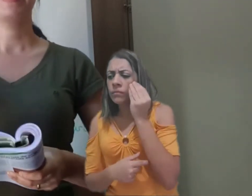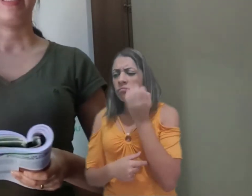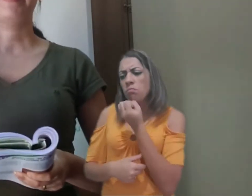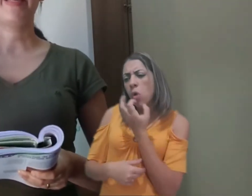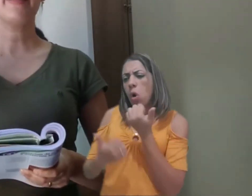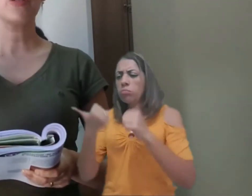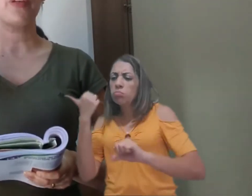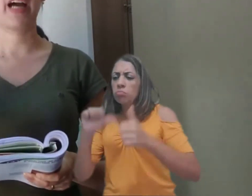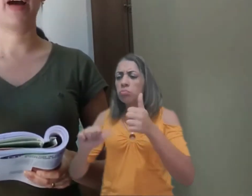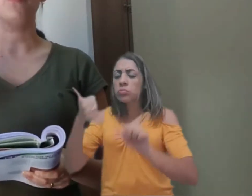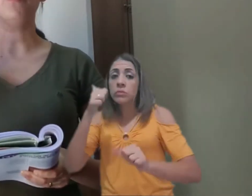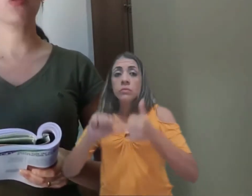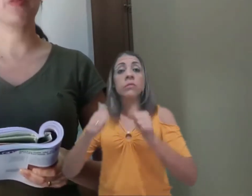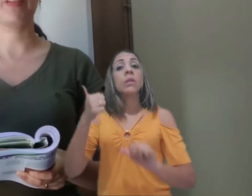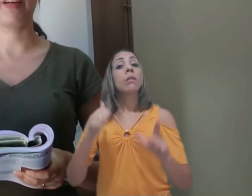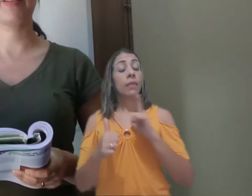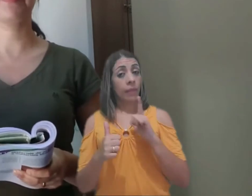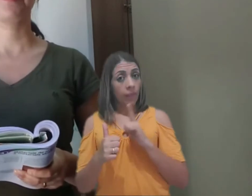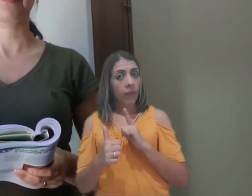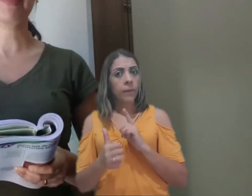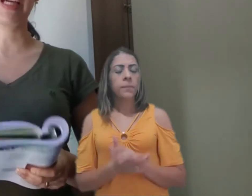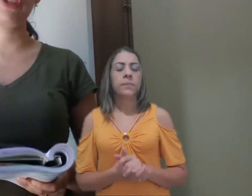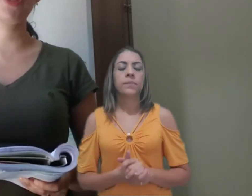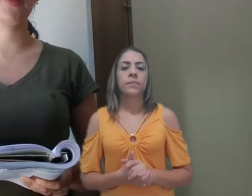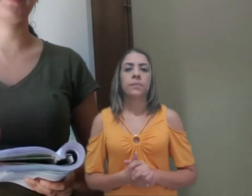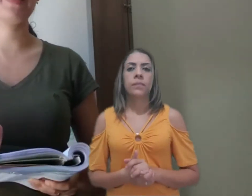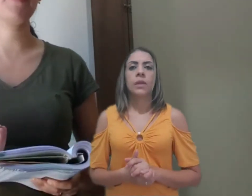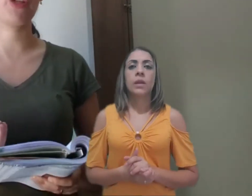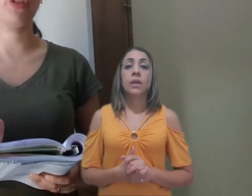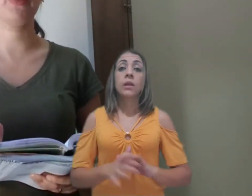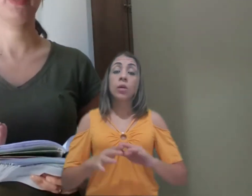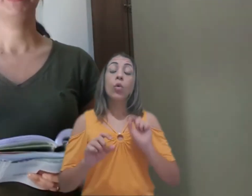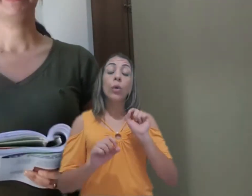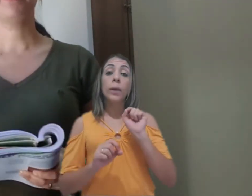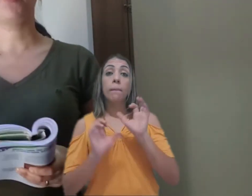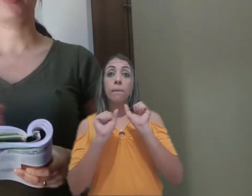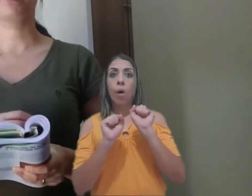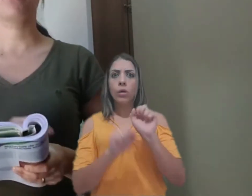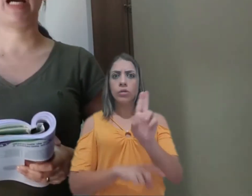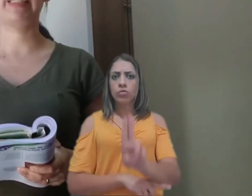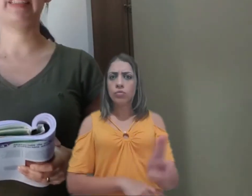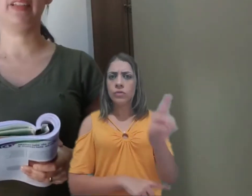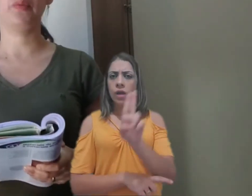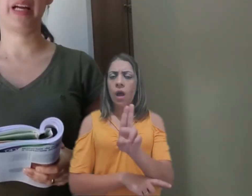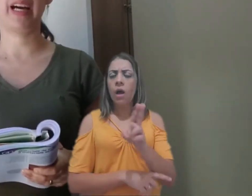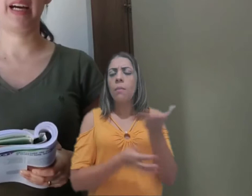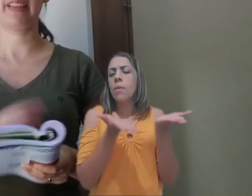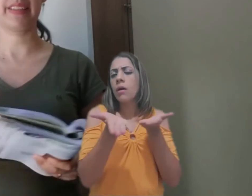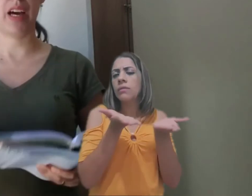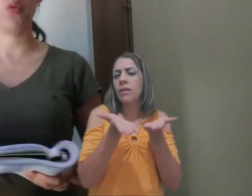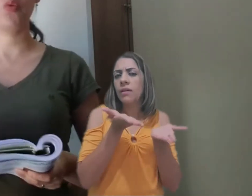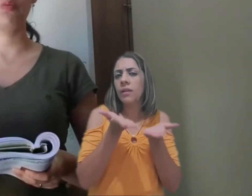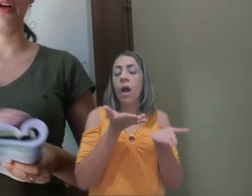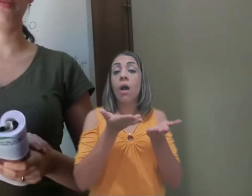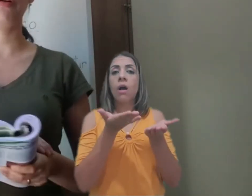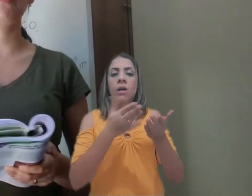né, até identificar uma substância, que a gente chama de princípio ativo, que pode ser usada então para